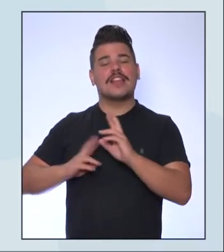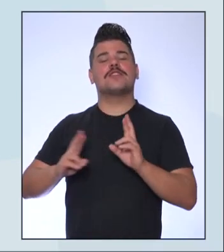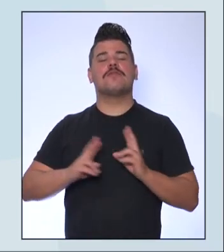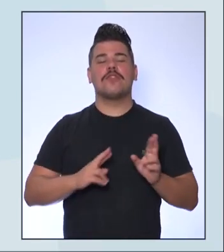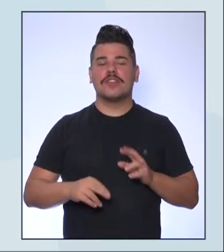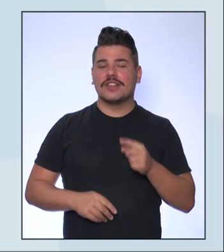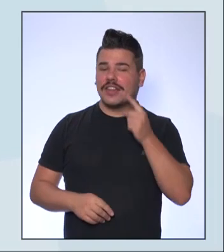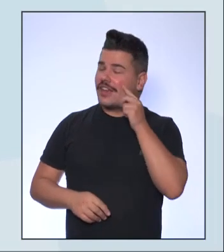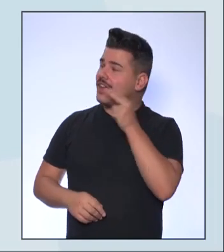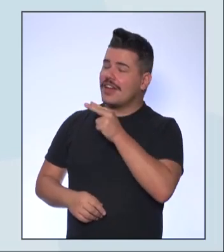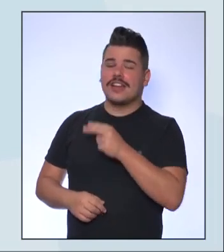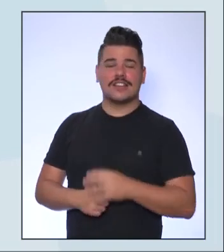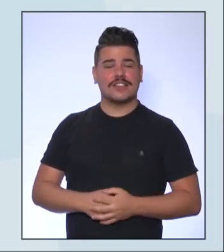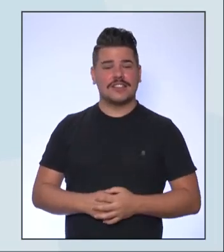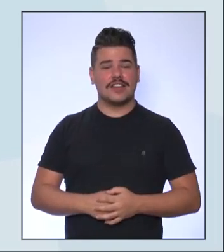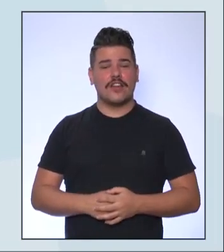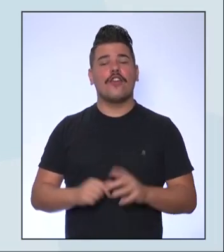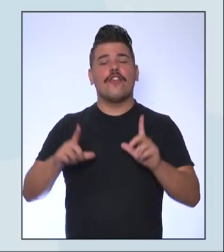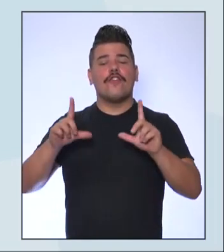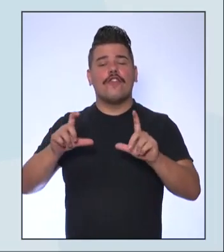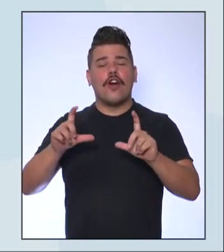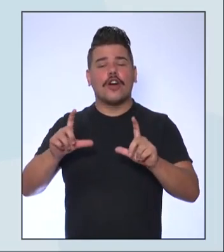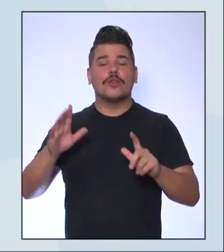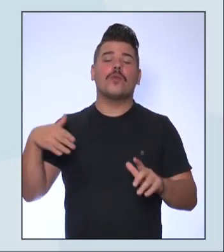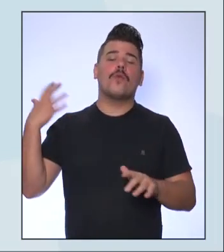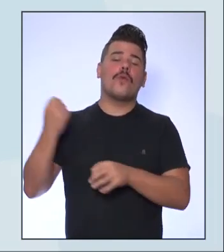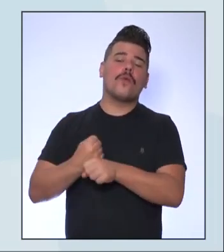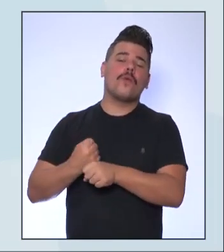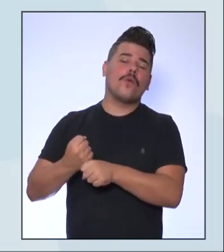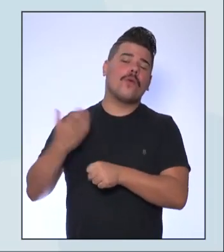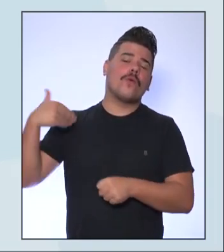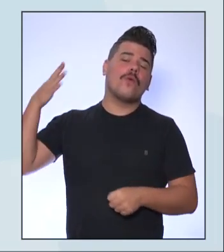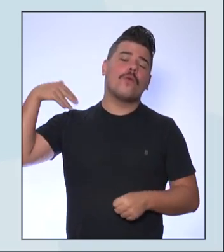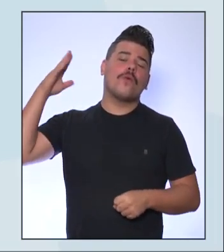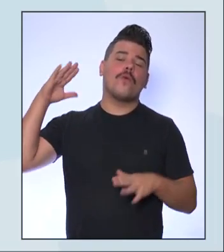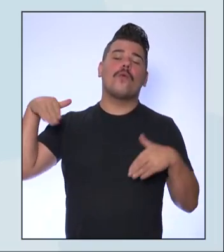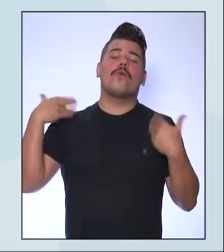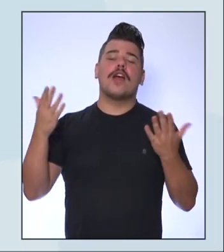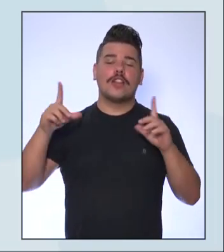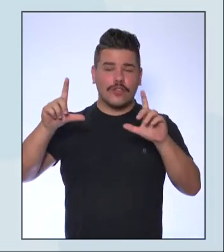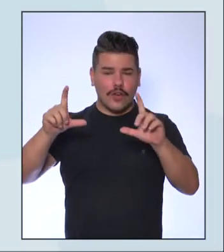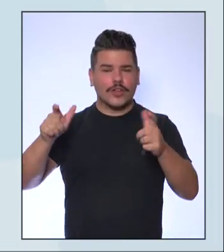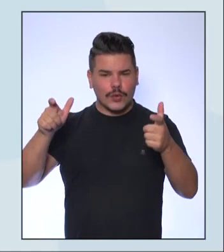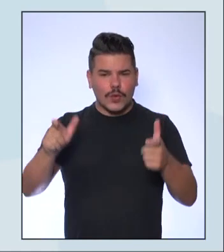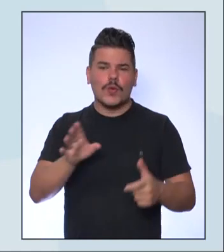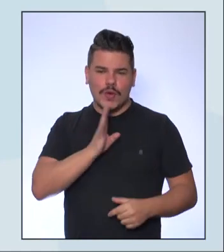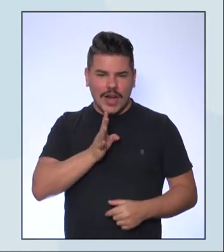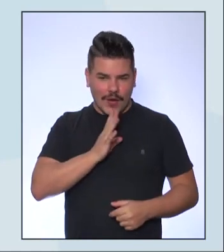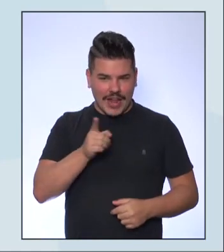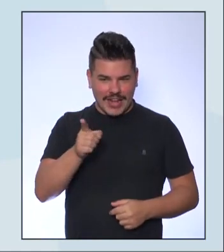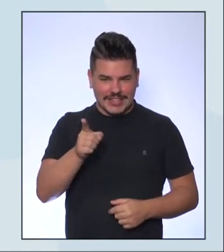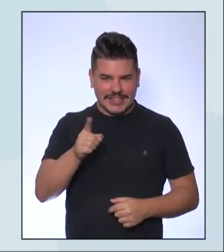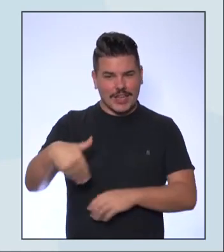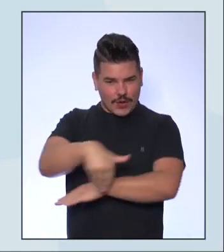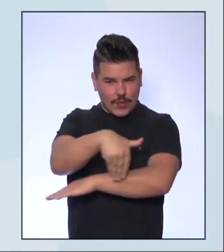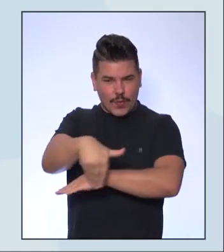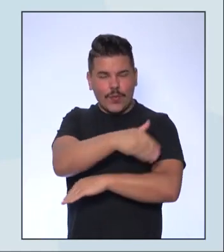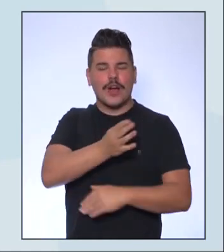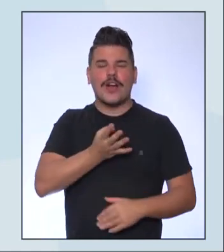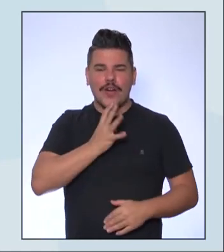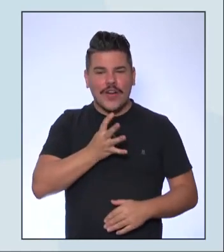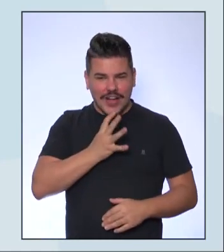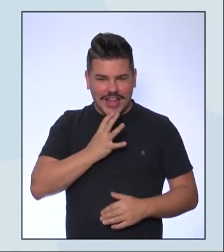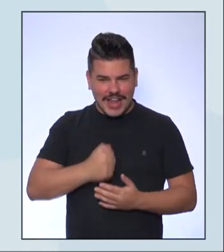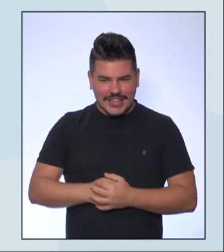foto? Onde ela foi tirada? Quando foi tirada? Vocês conhecem essa cidade, esse local, essa cidade, essa rua? Vocês conseguem